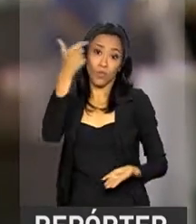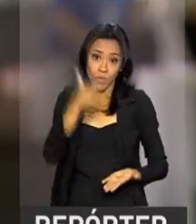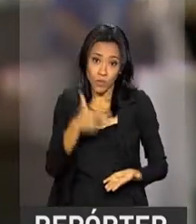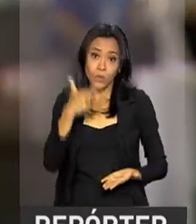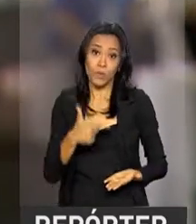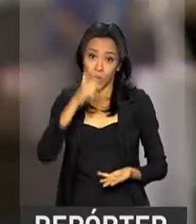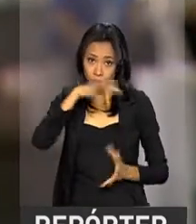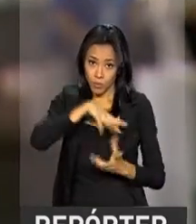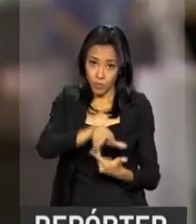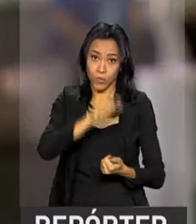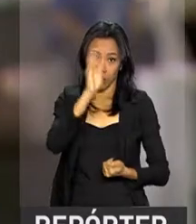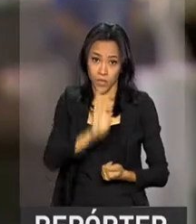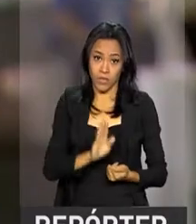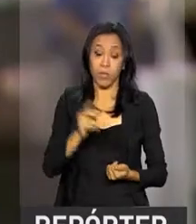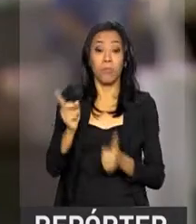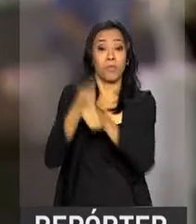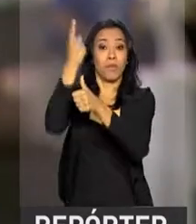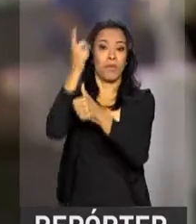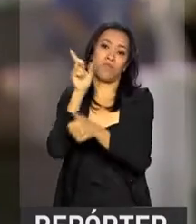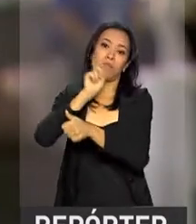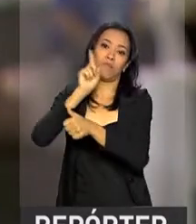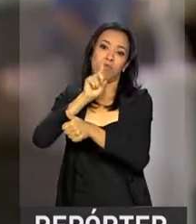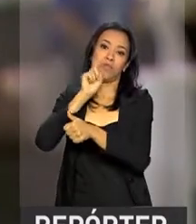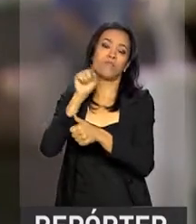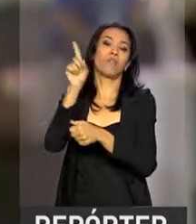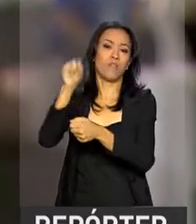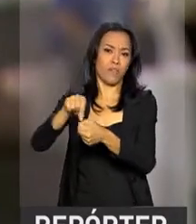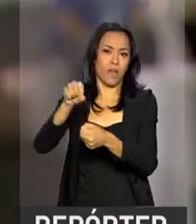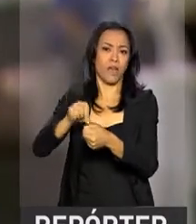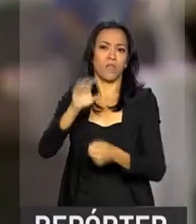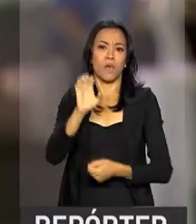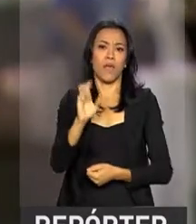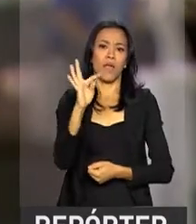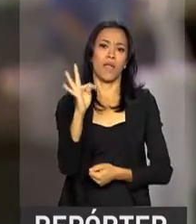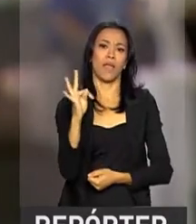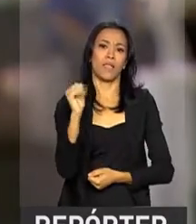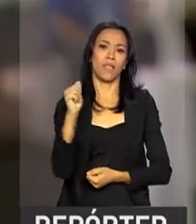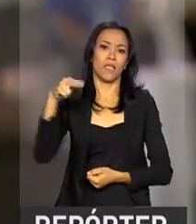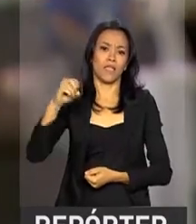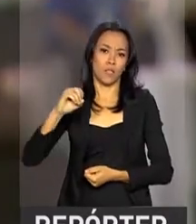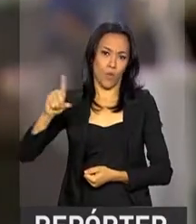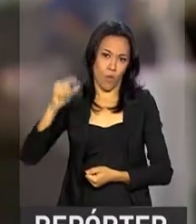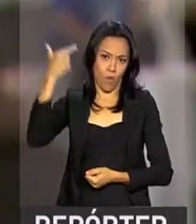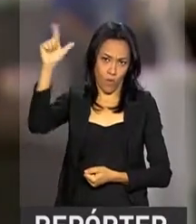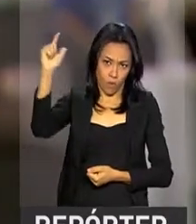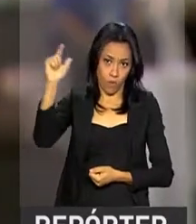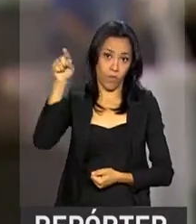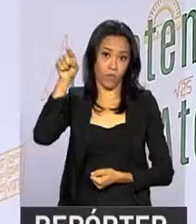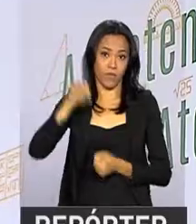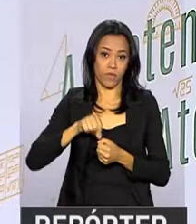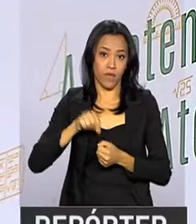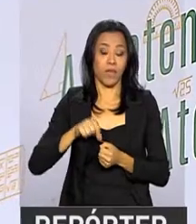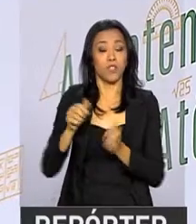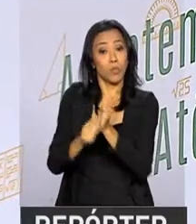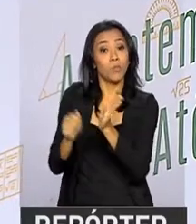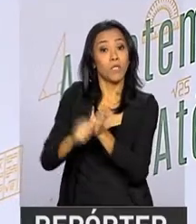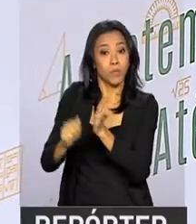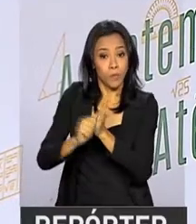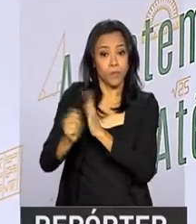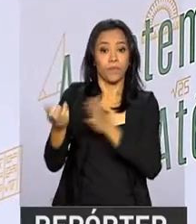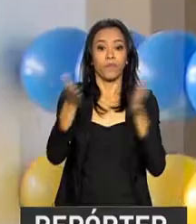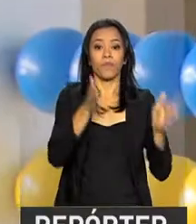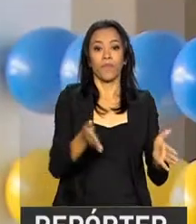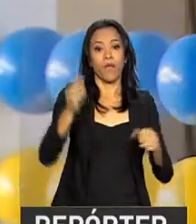colocado estamos apenas atrás dos estados unidos que produzem etanol de menos eficiência que ela tomou parte de milho ea matemática